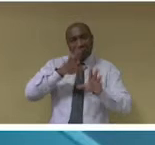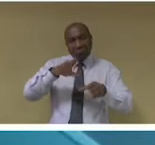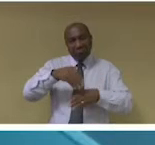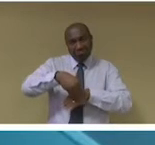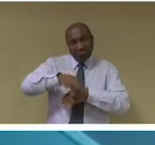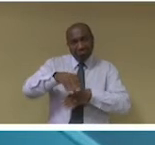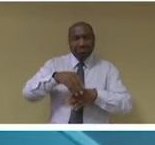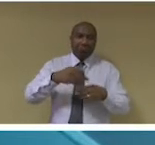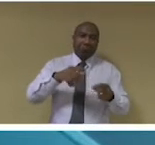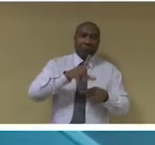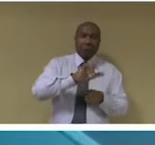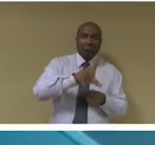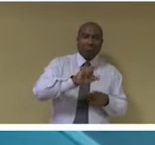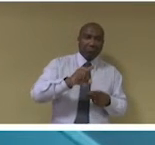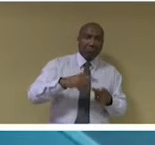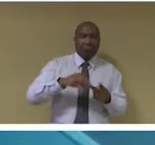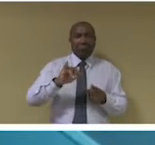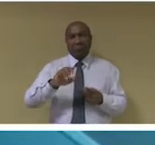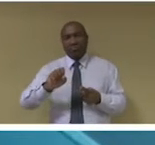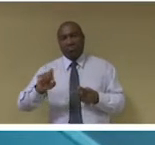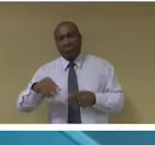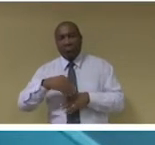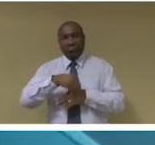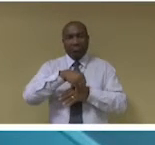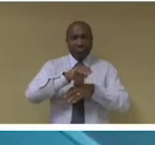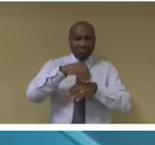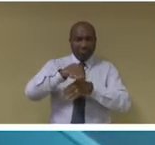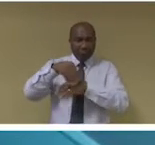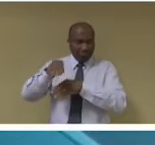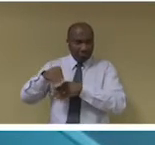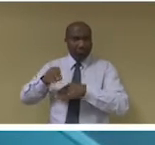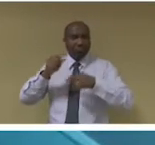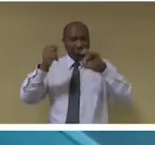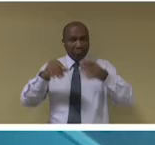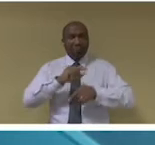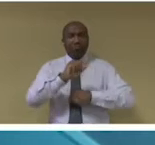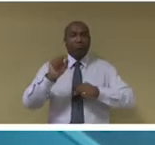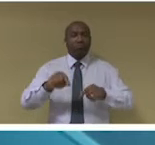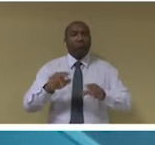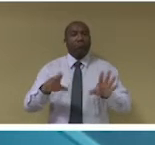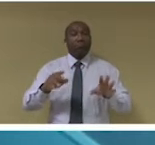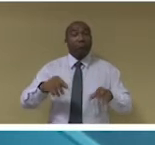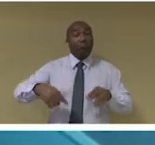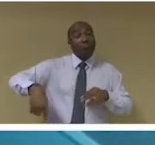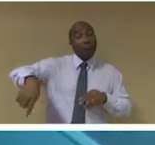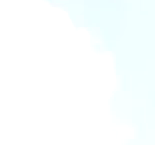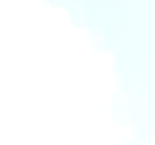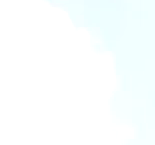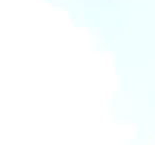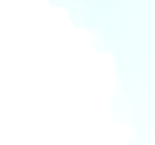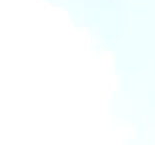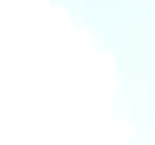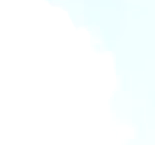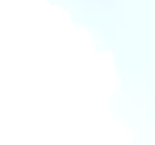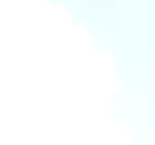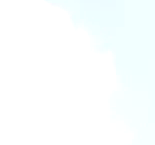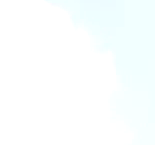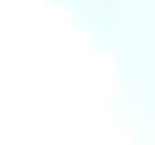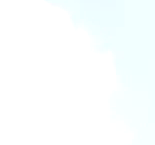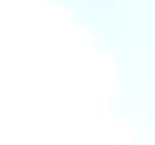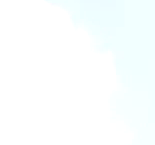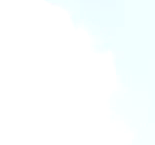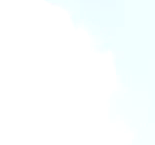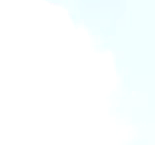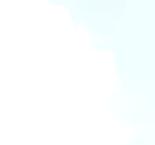R$ 1.450.000. Mas o conselheiro relator votou pela expedição de recomendação à atual gestão, deixando de